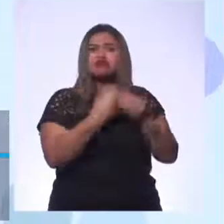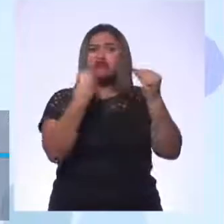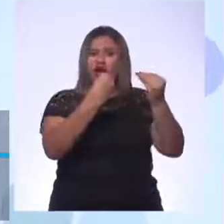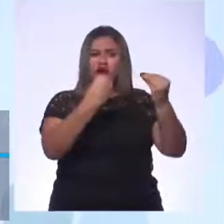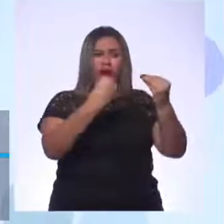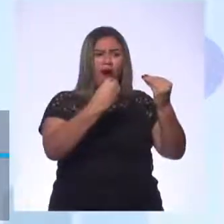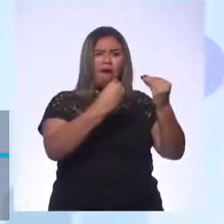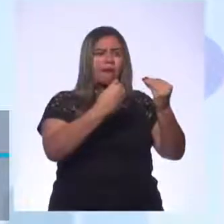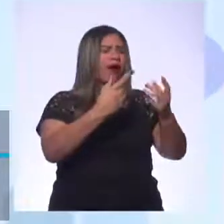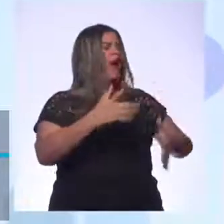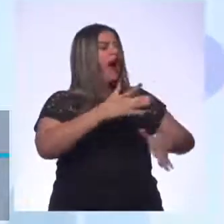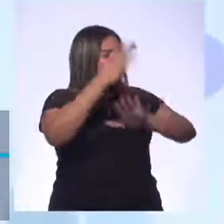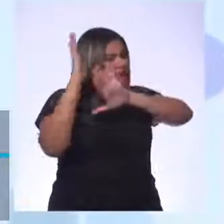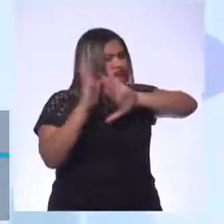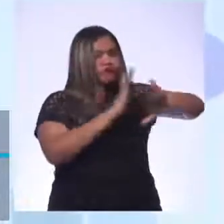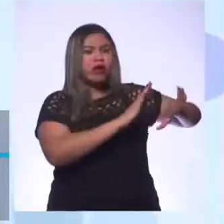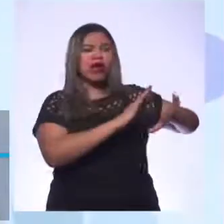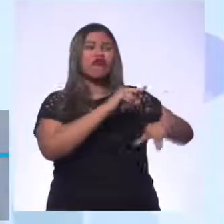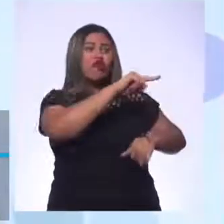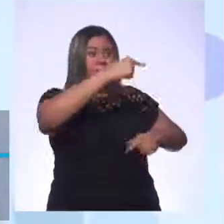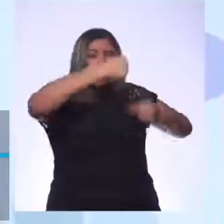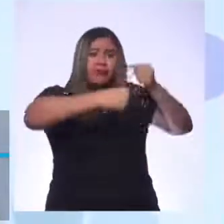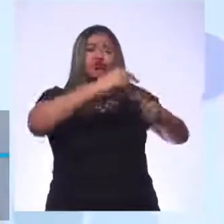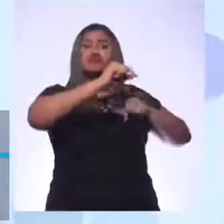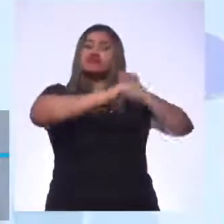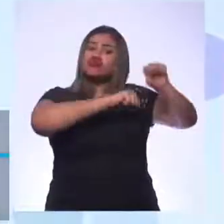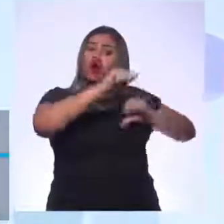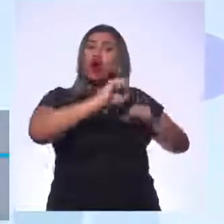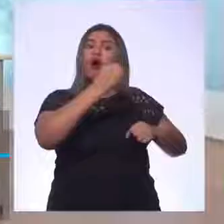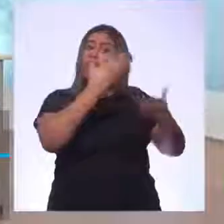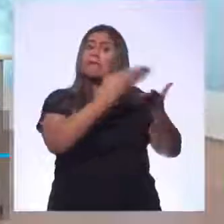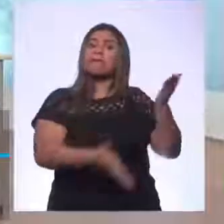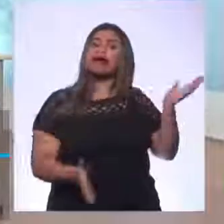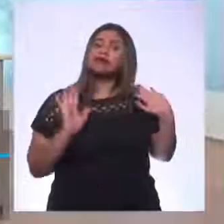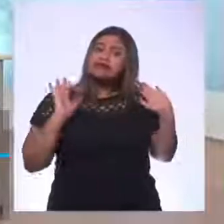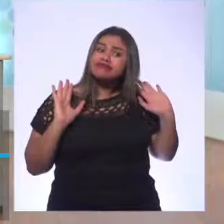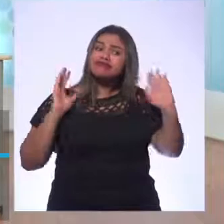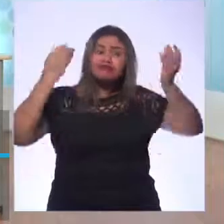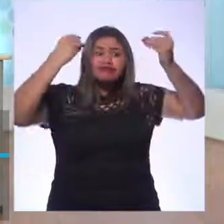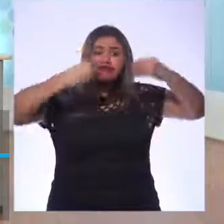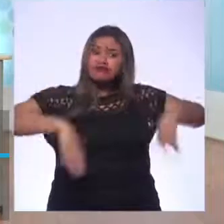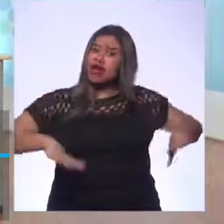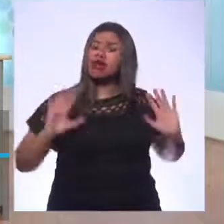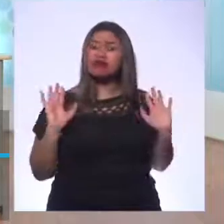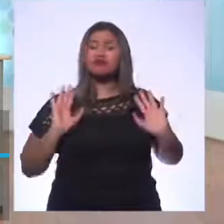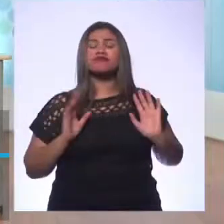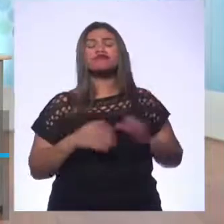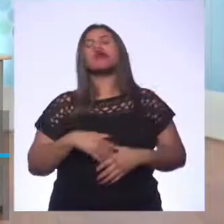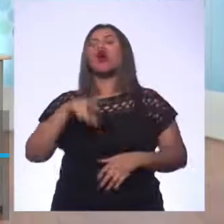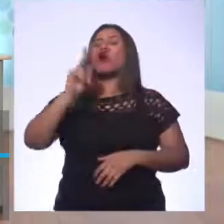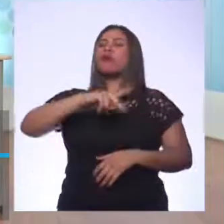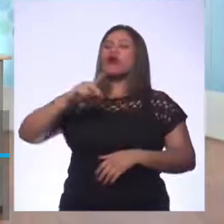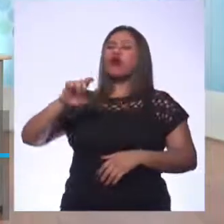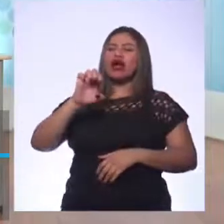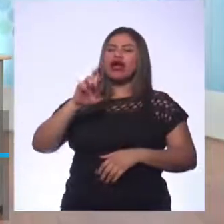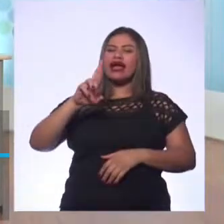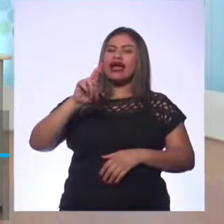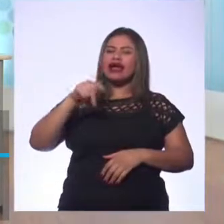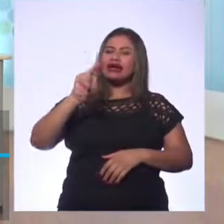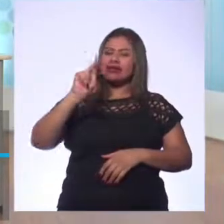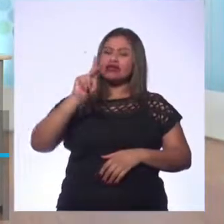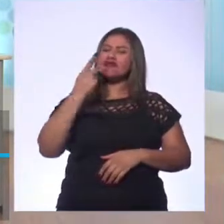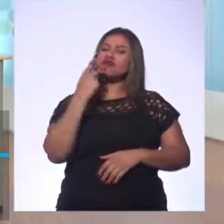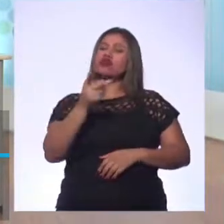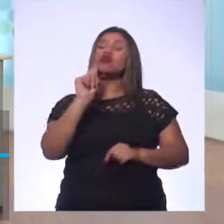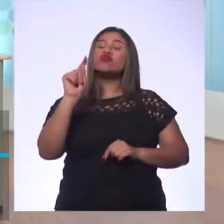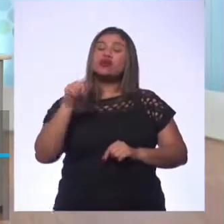você vai falir. É simples assim. Ed, nós tivemos aqui uma resposta do professor Eric que se manifestou. Oi, sim.